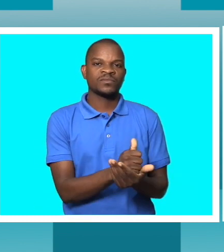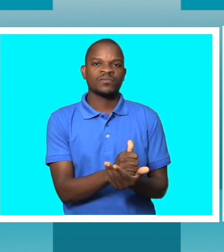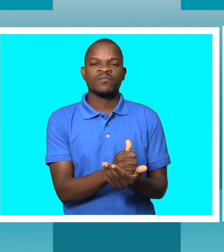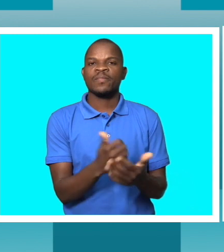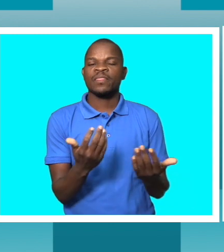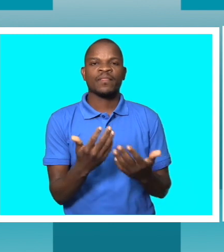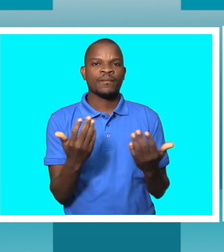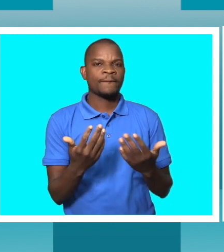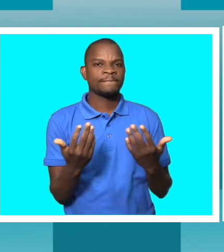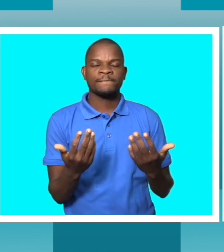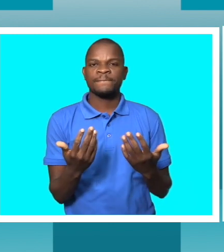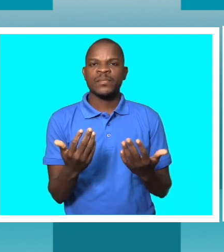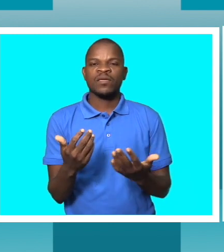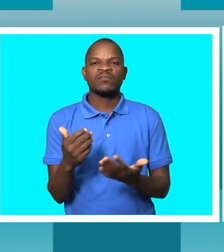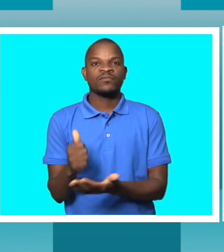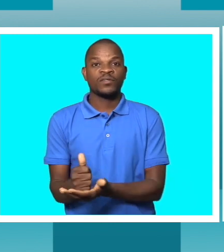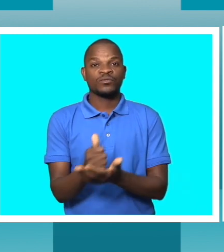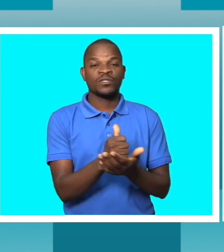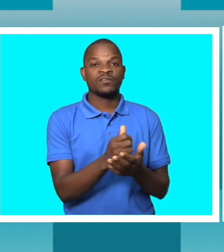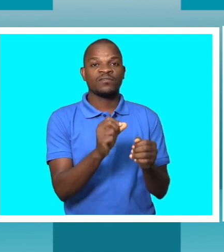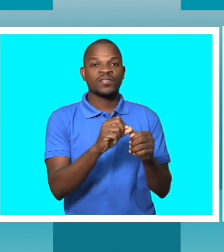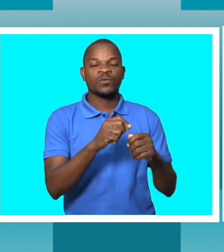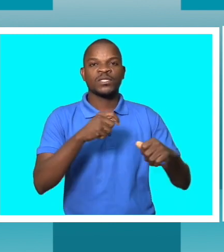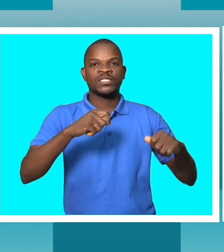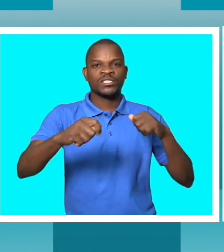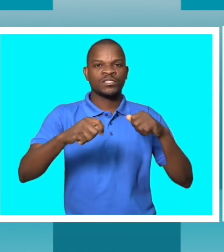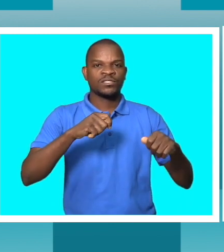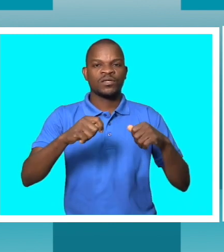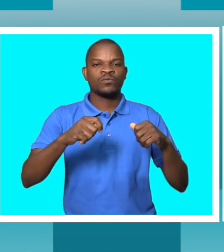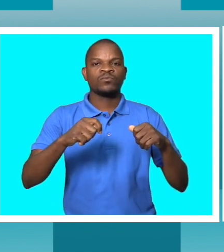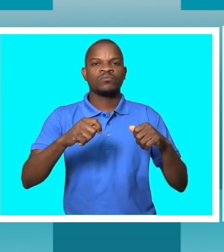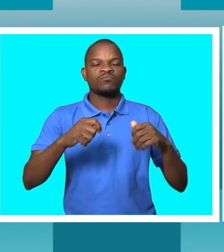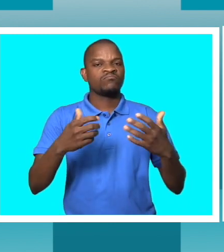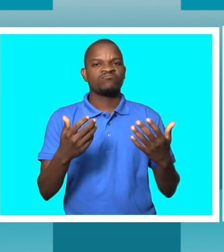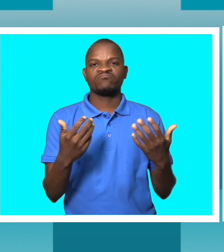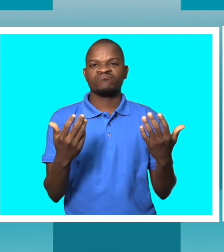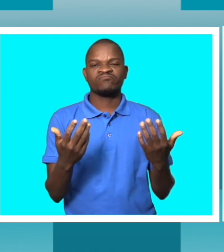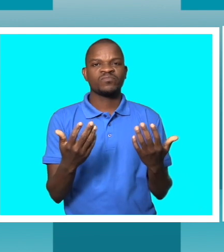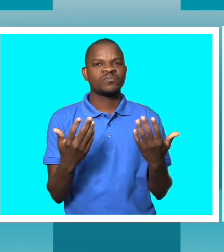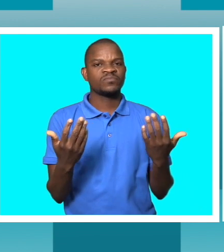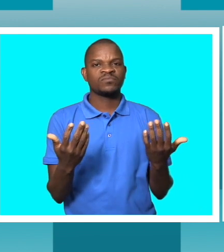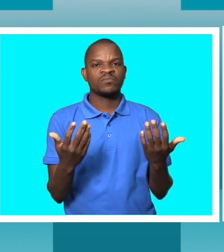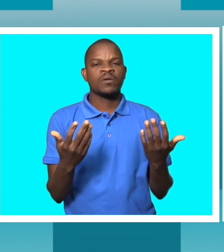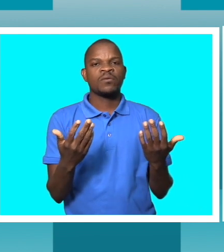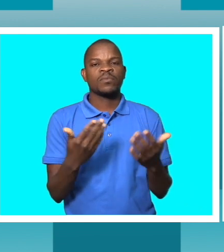a colocarmos a gestão do sistema em